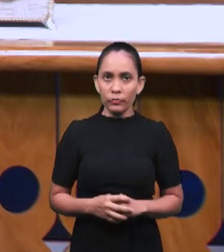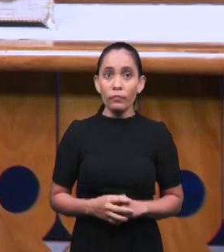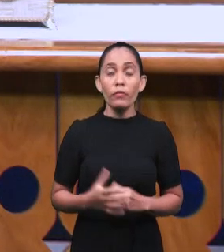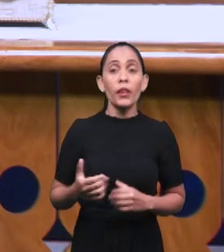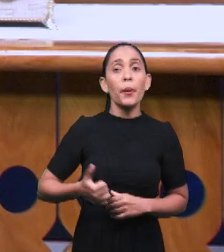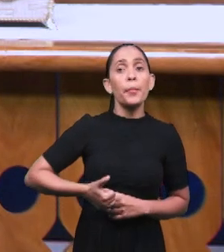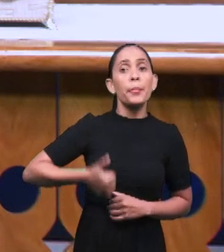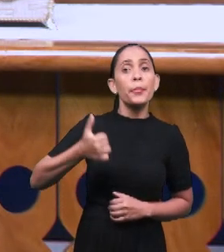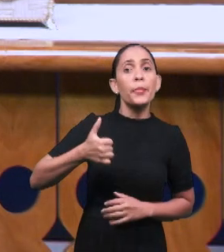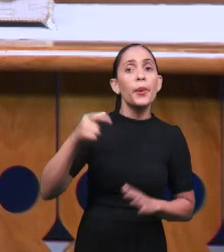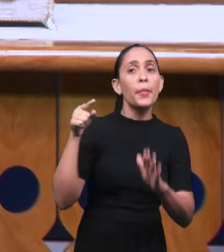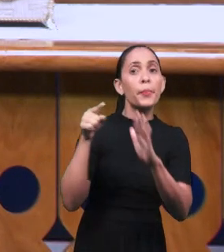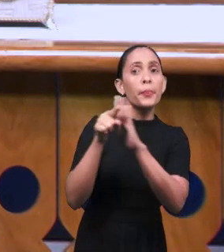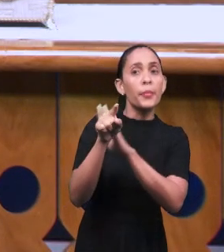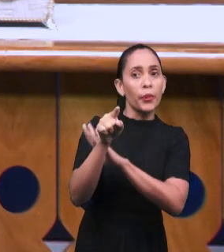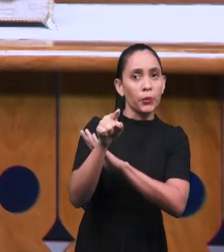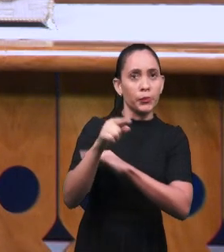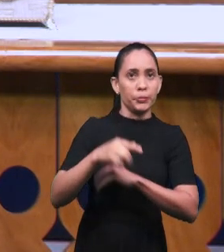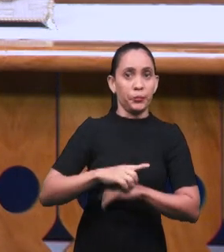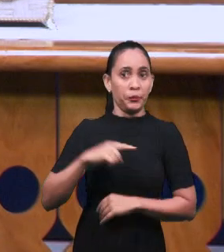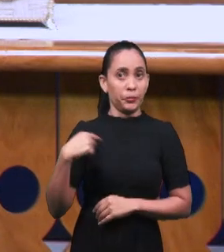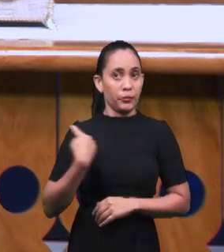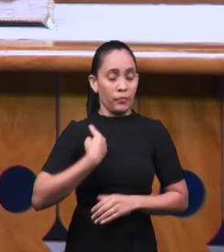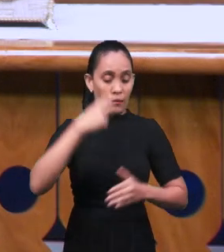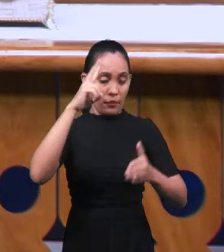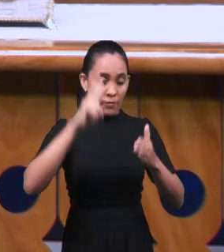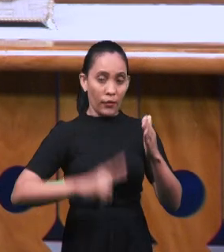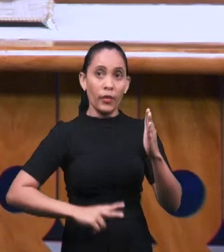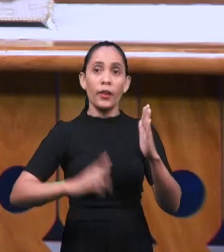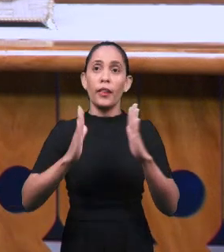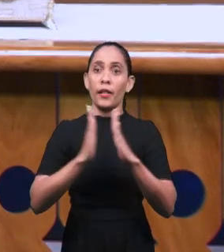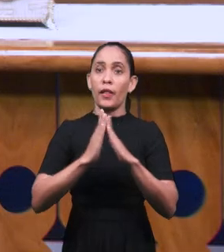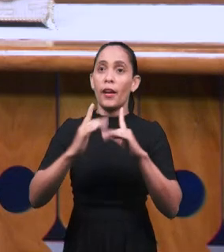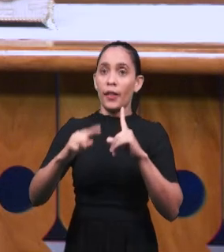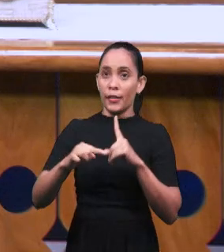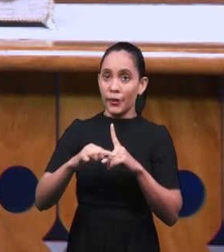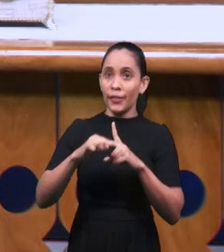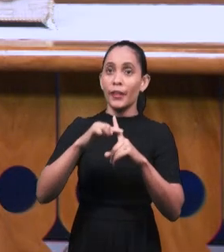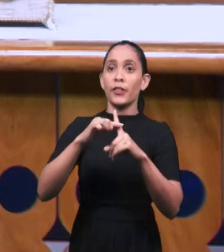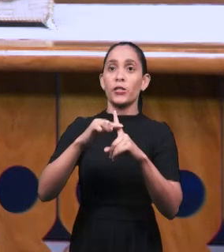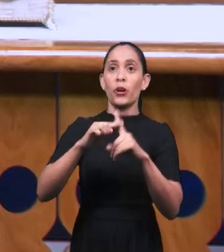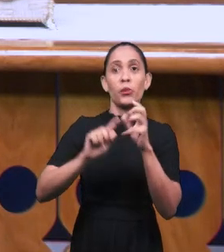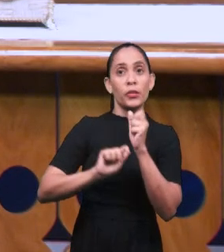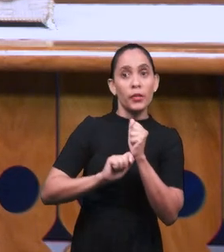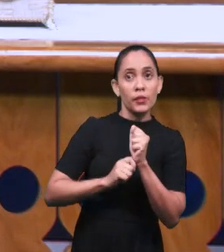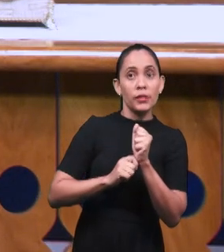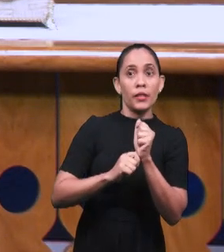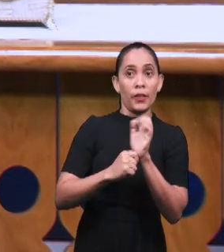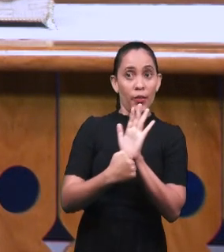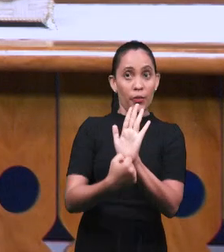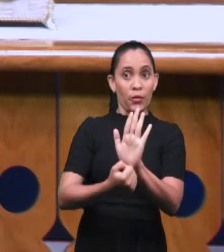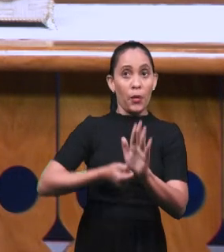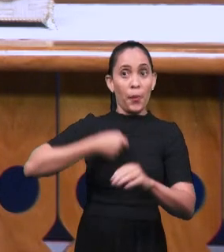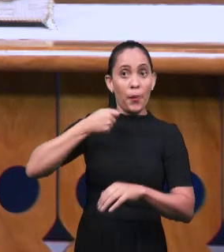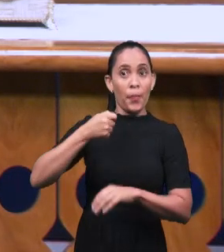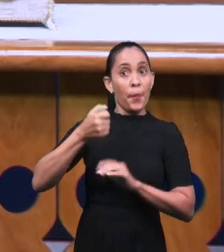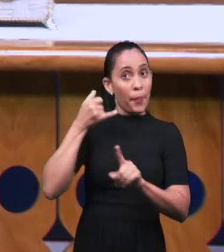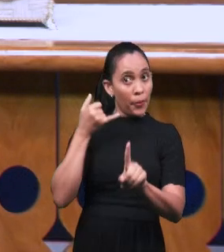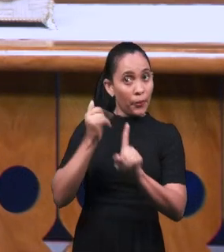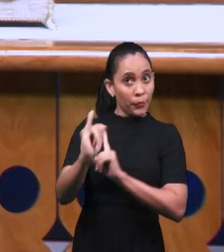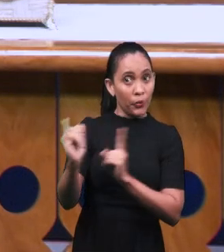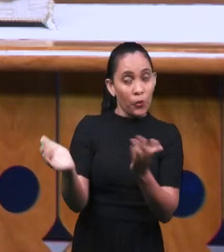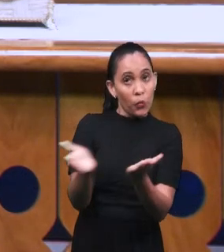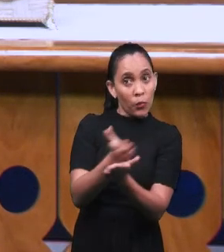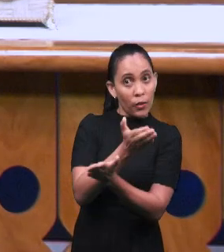pergunta, onde nós vemos a igreja, seus mistérios profetizados no livro de